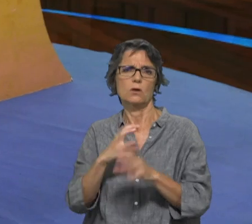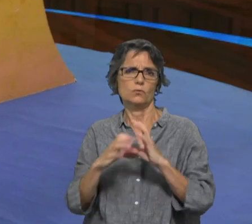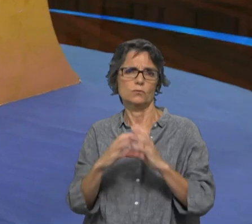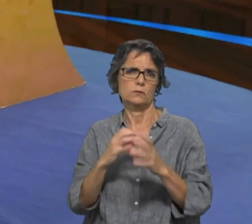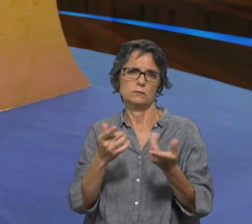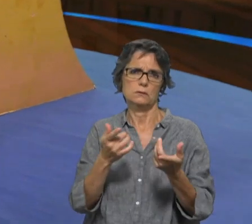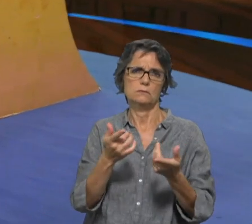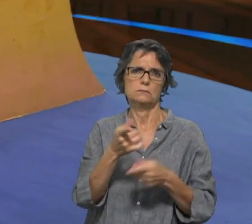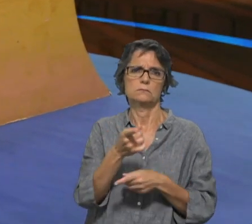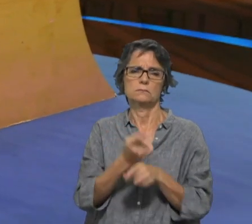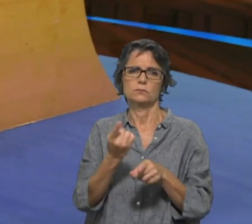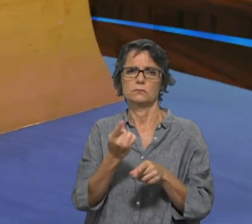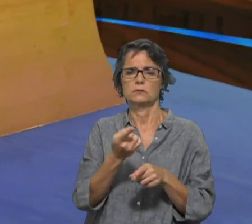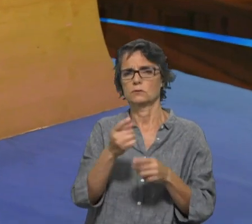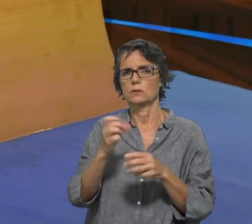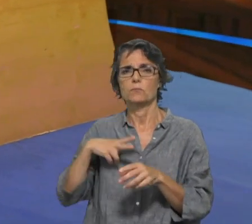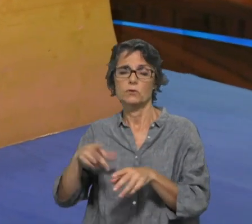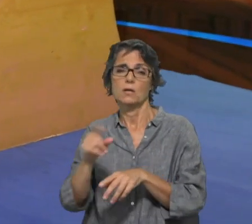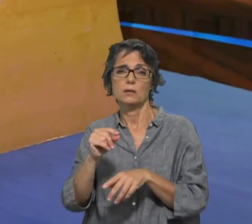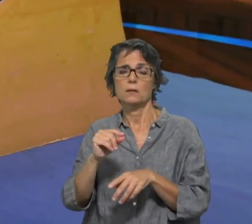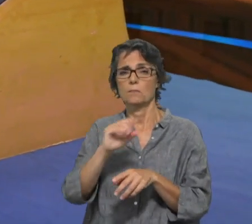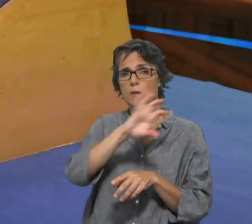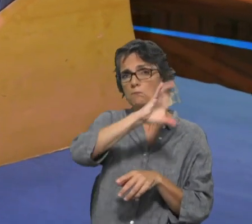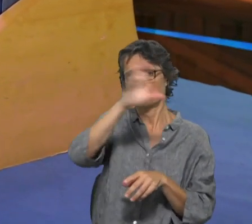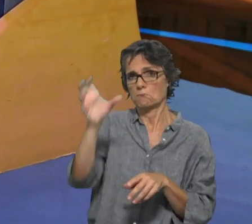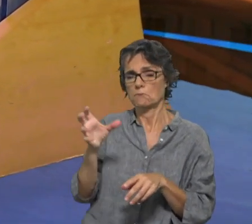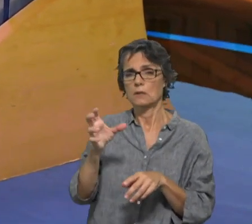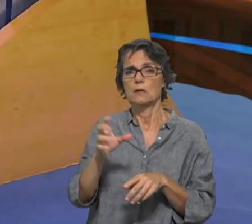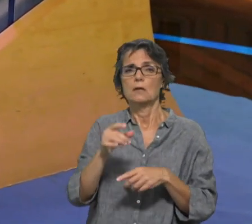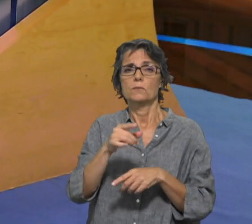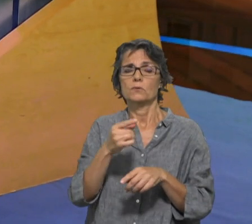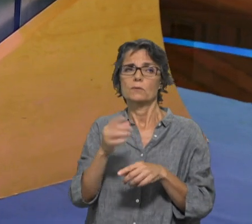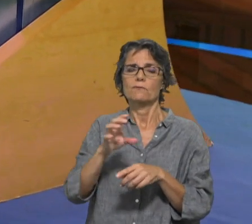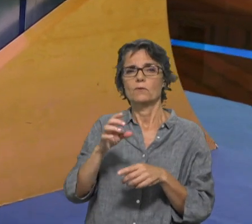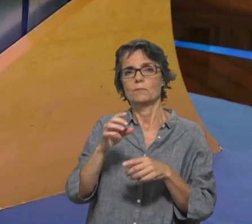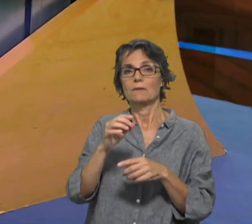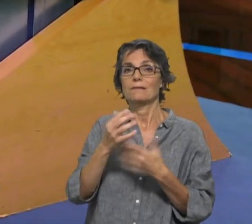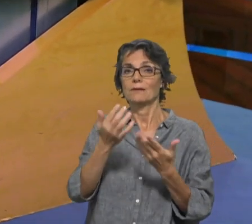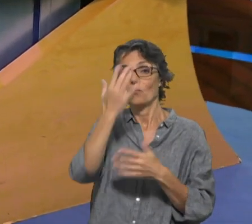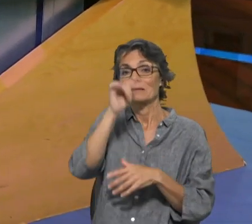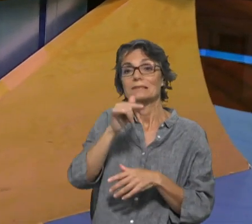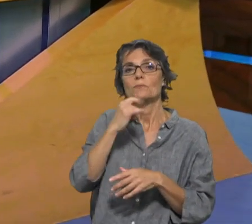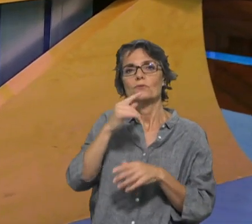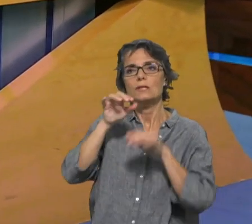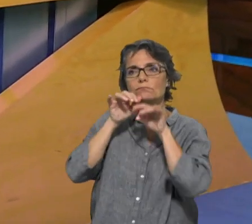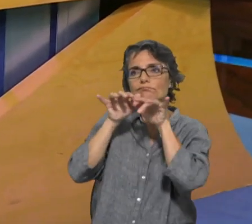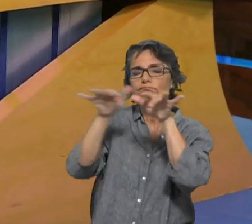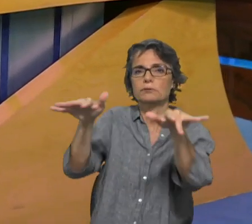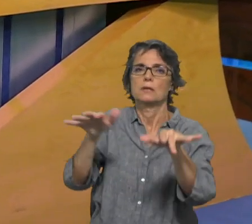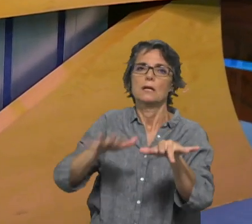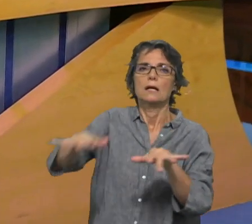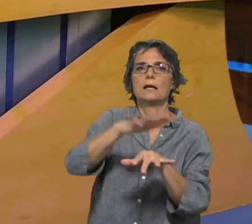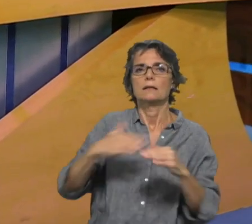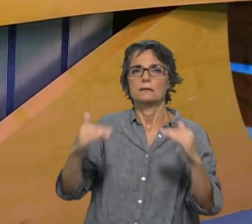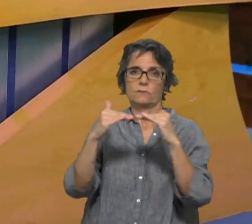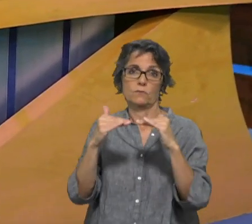facto éramos a forma que aquele país tinha de mostrar ao mundo o que se estava ali a passar, não é? Todas as atrocidades cometidas pela